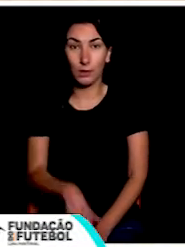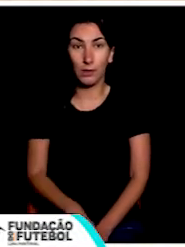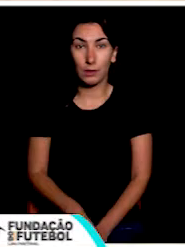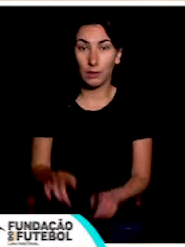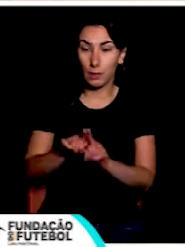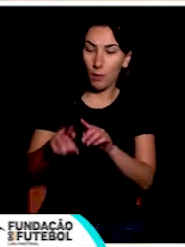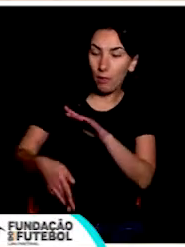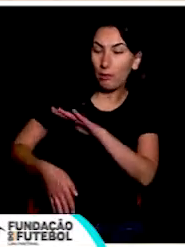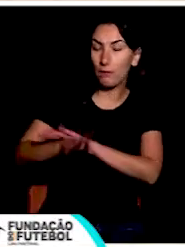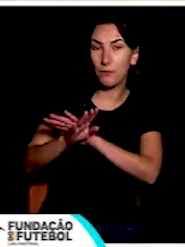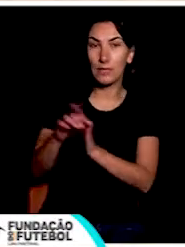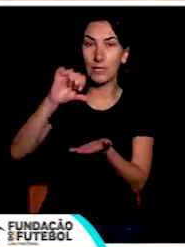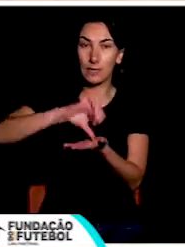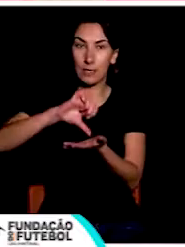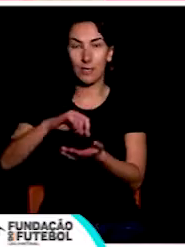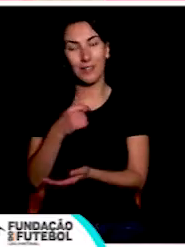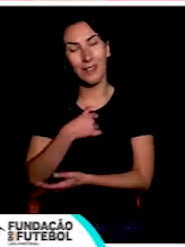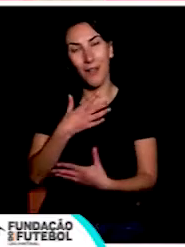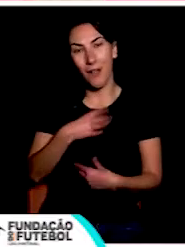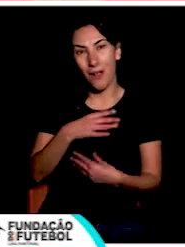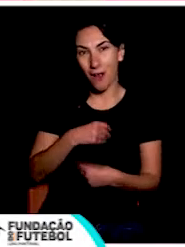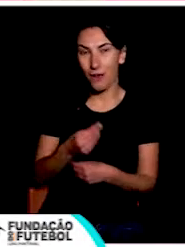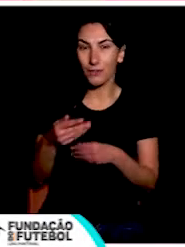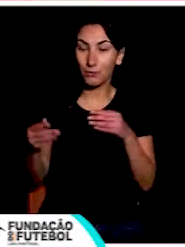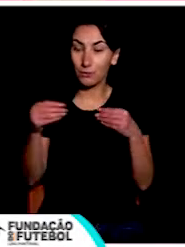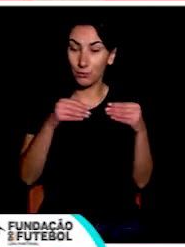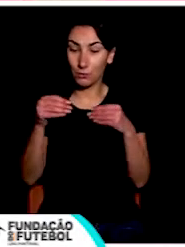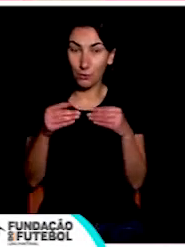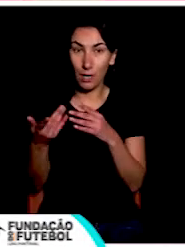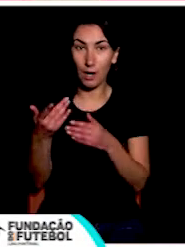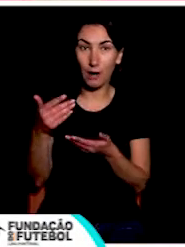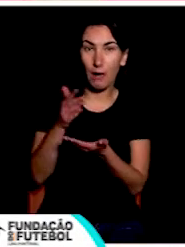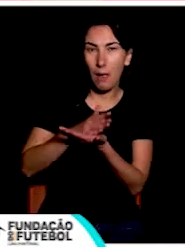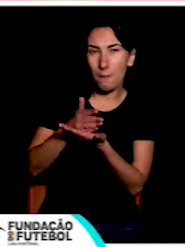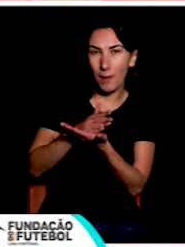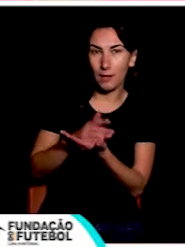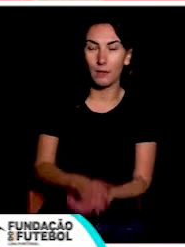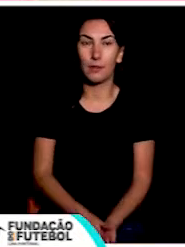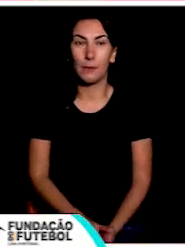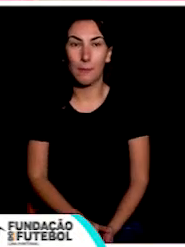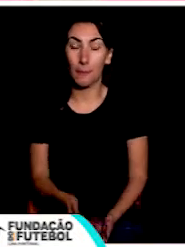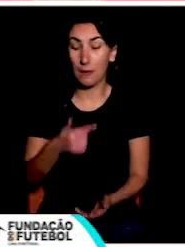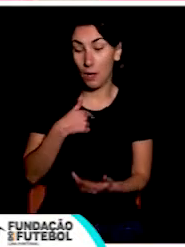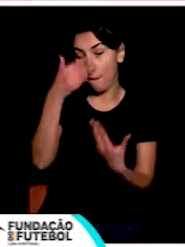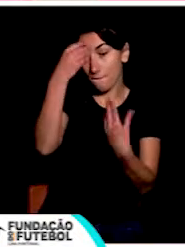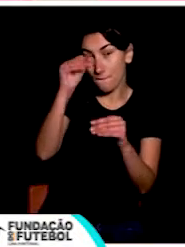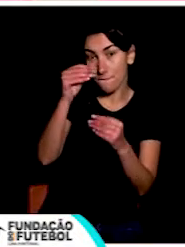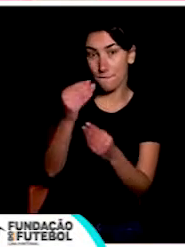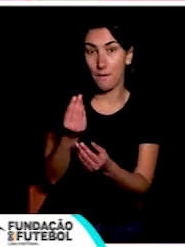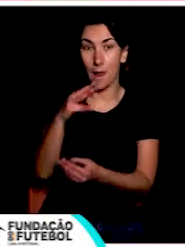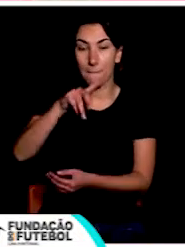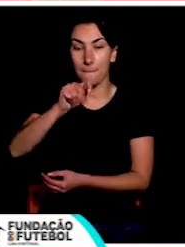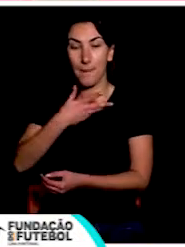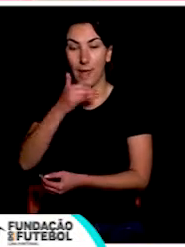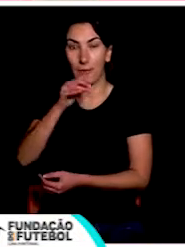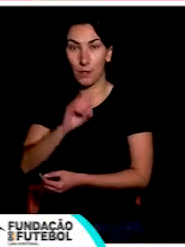também utilizado como defesa central. Gosto mais de jogar a médio defensivo, sempre joguei a médio defensivo, fiz a minha formação